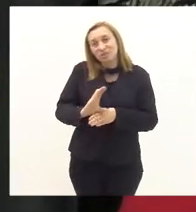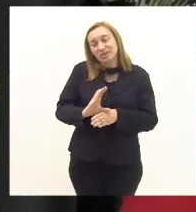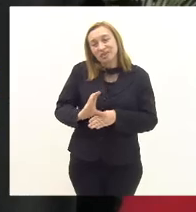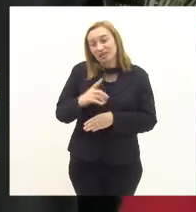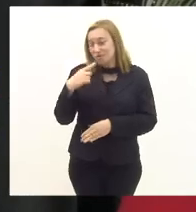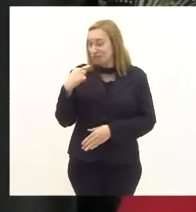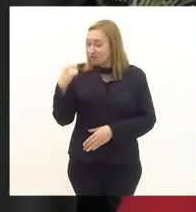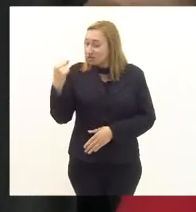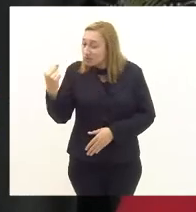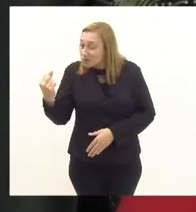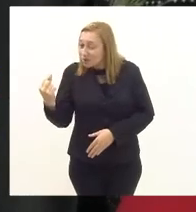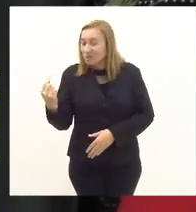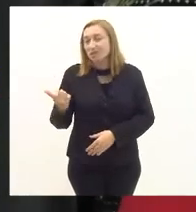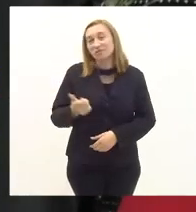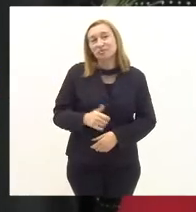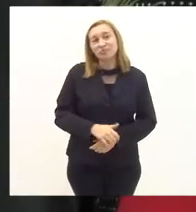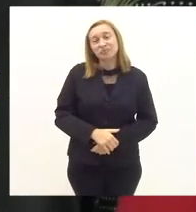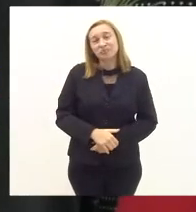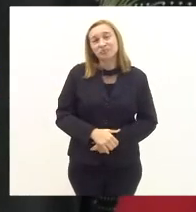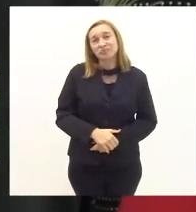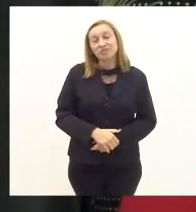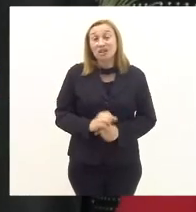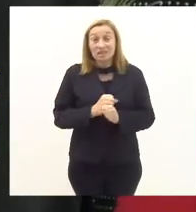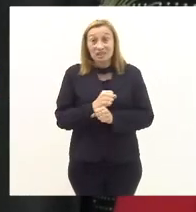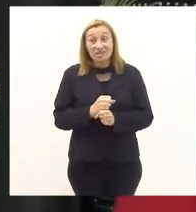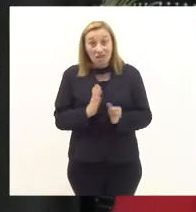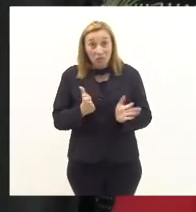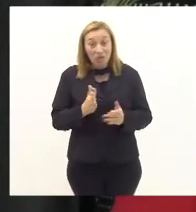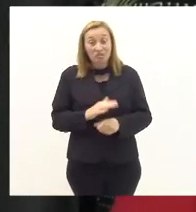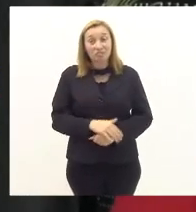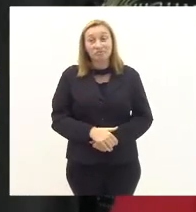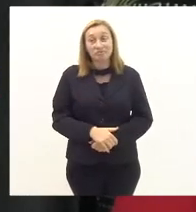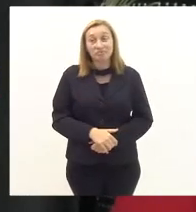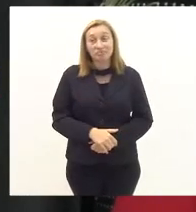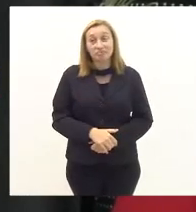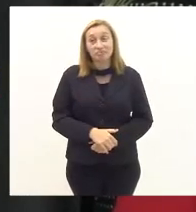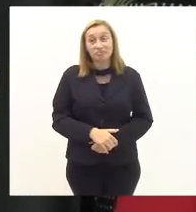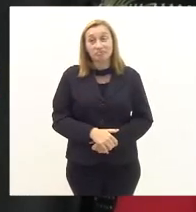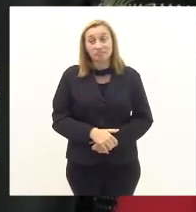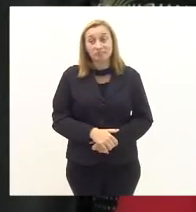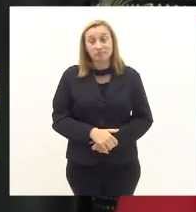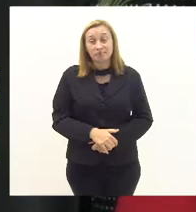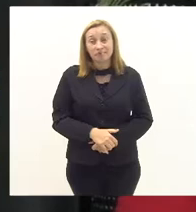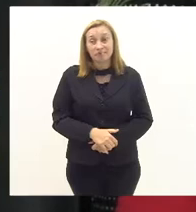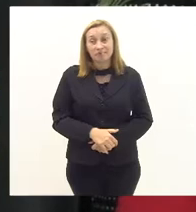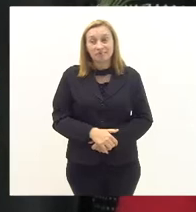nomeado no conselho este ano. Tá?